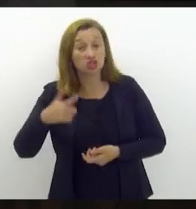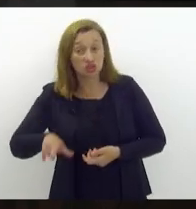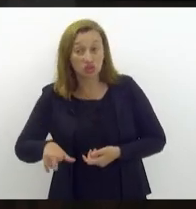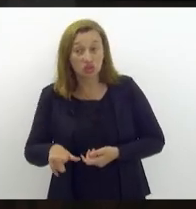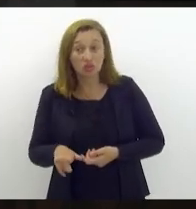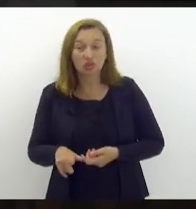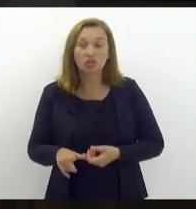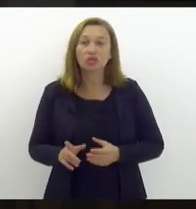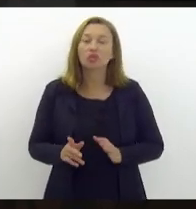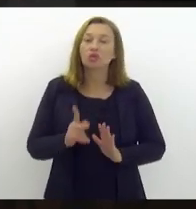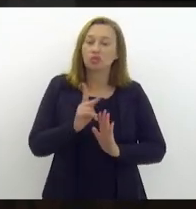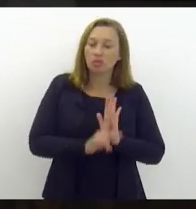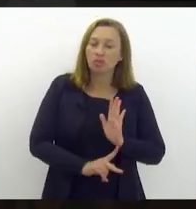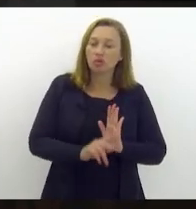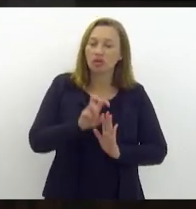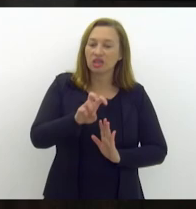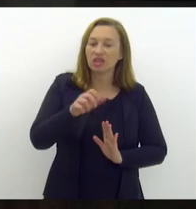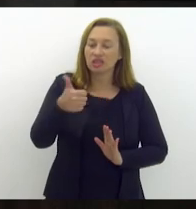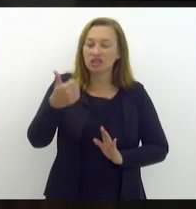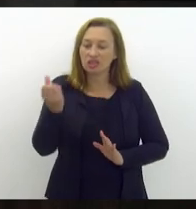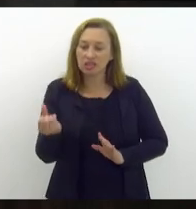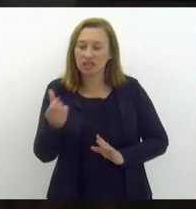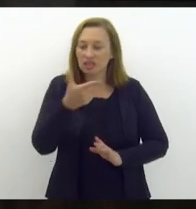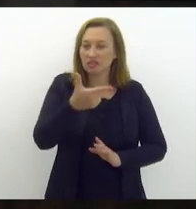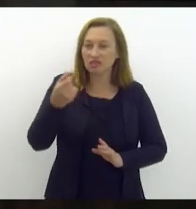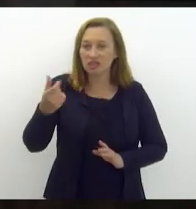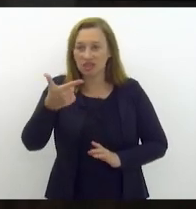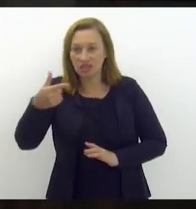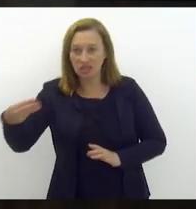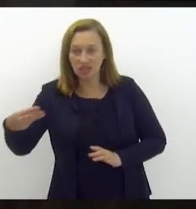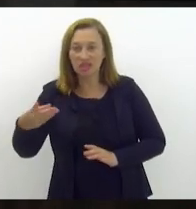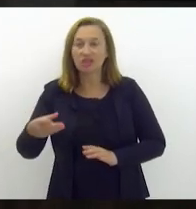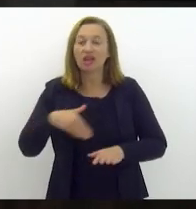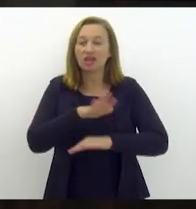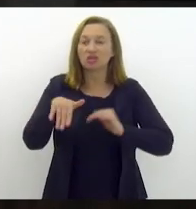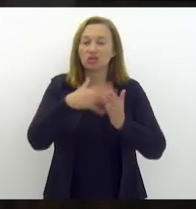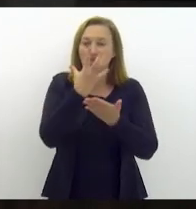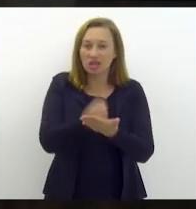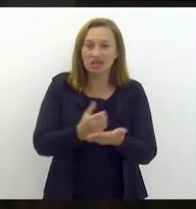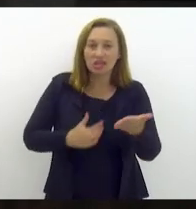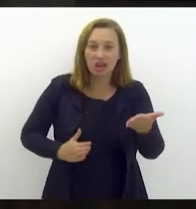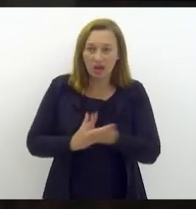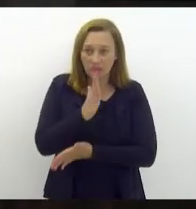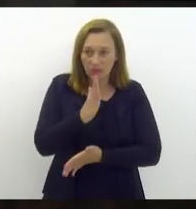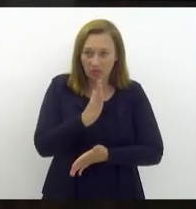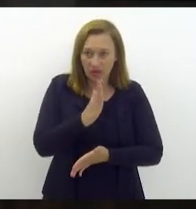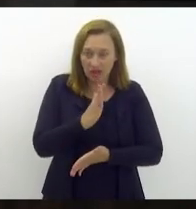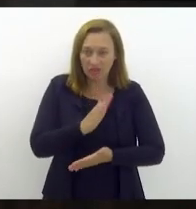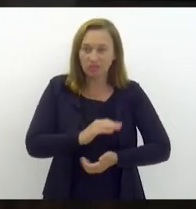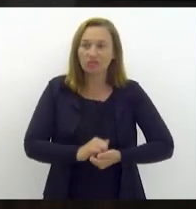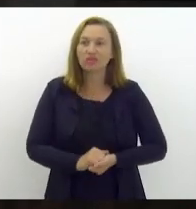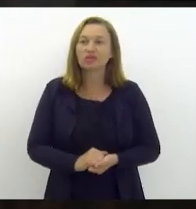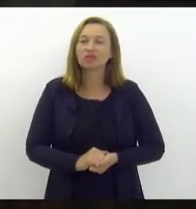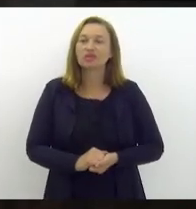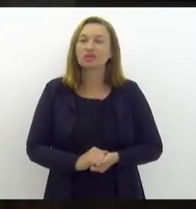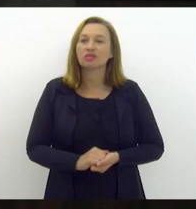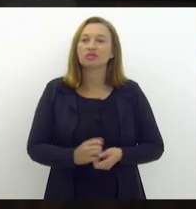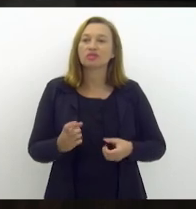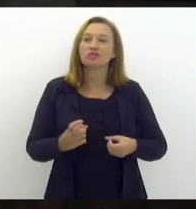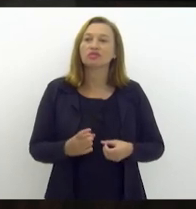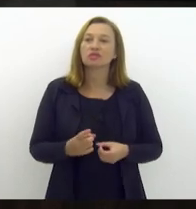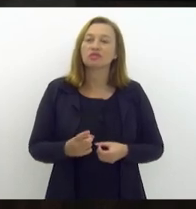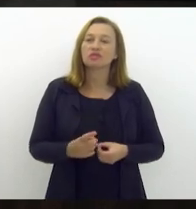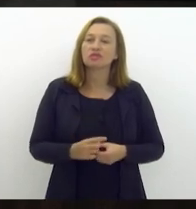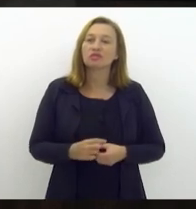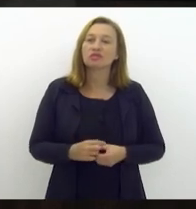novamente, chamo o projeto 516 de 23. Os senhores que aprovam permaneçam como estão. Aprovado. Vai.